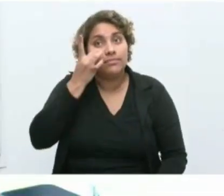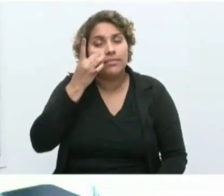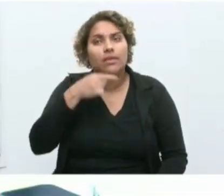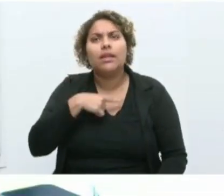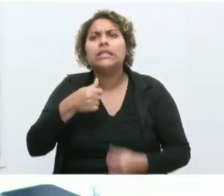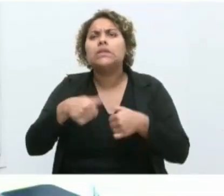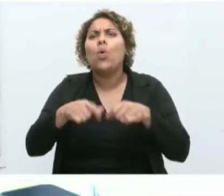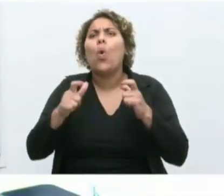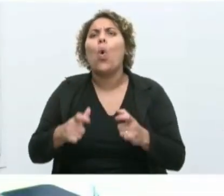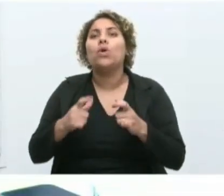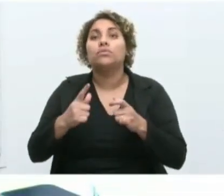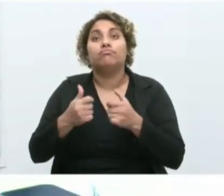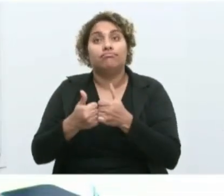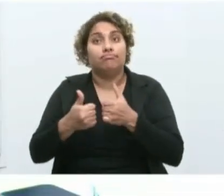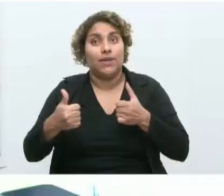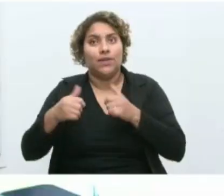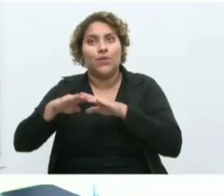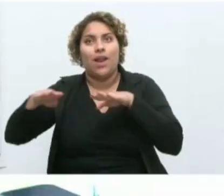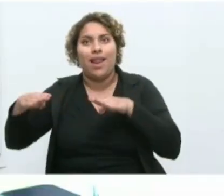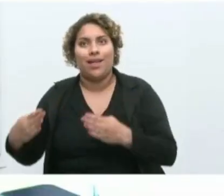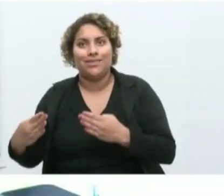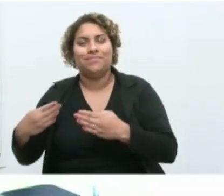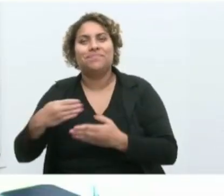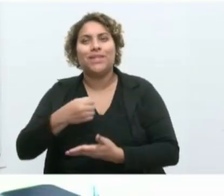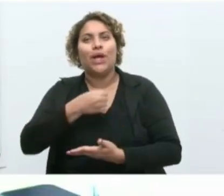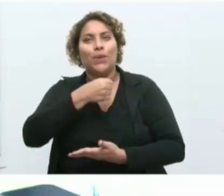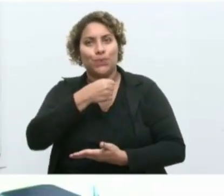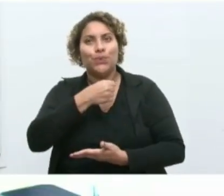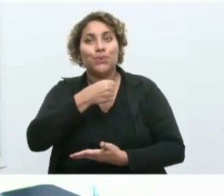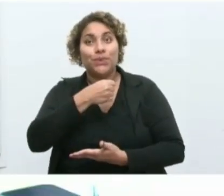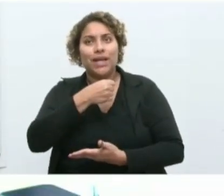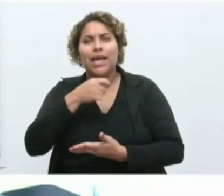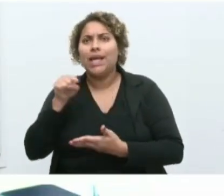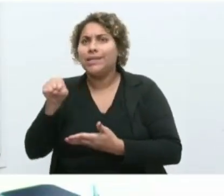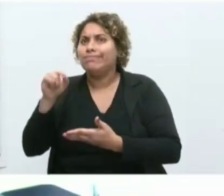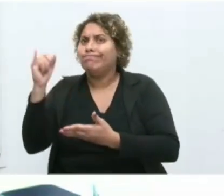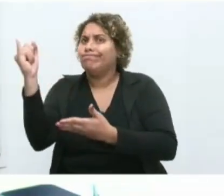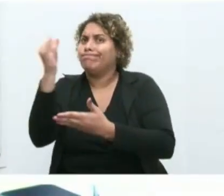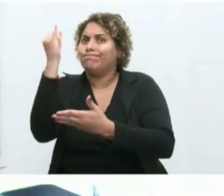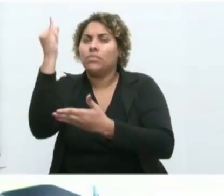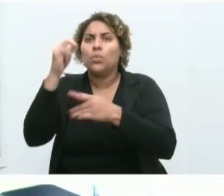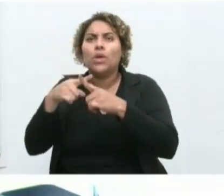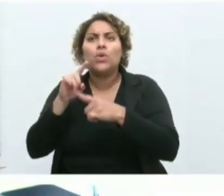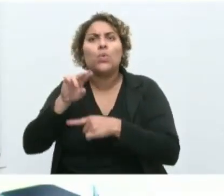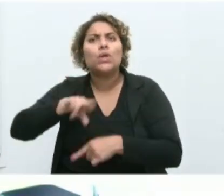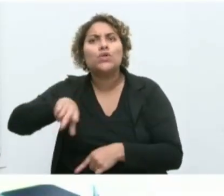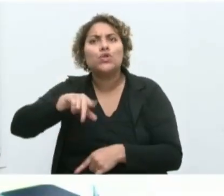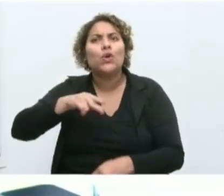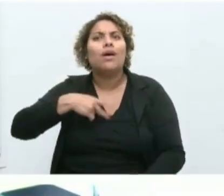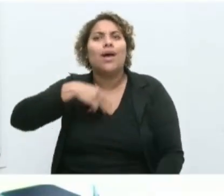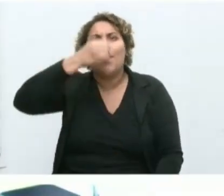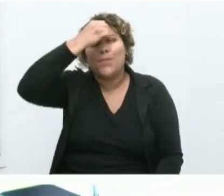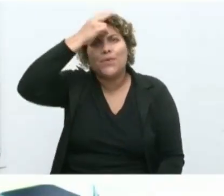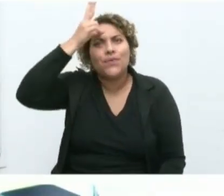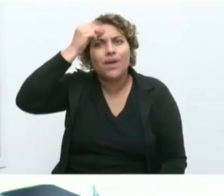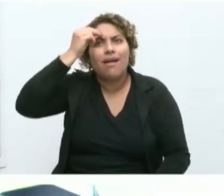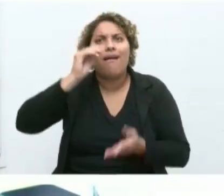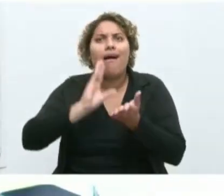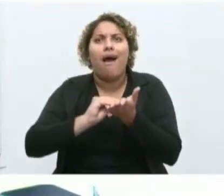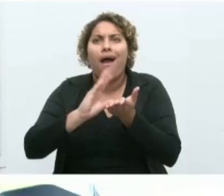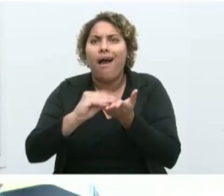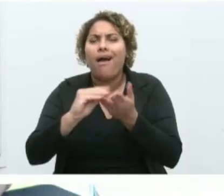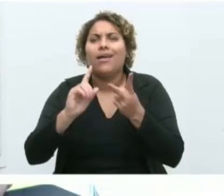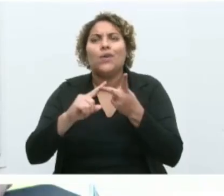ali ao lado do microfone e ela é bem importante, não apenas prefeito de ata, prefeito de Tribunal